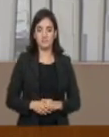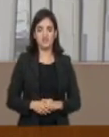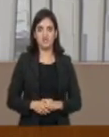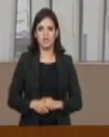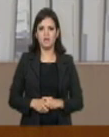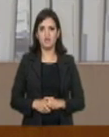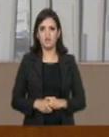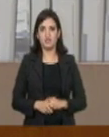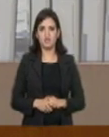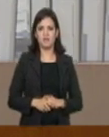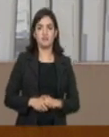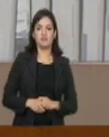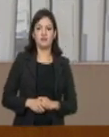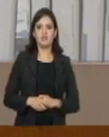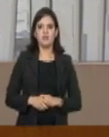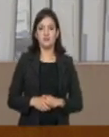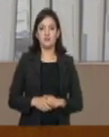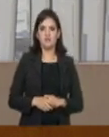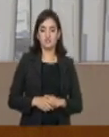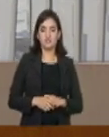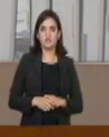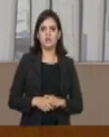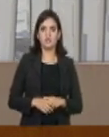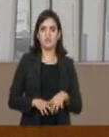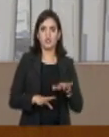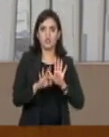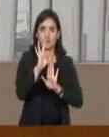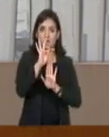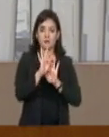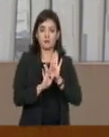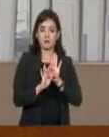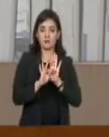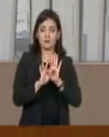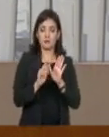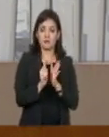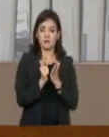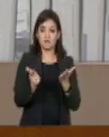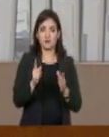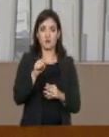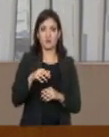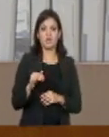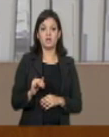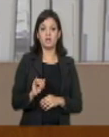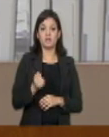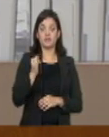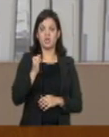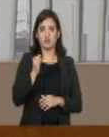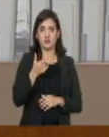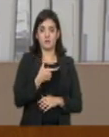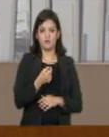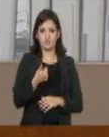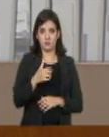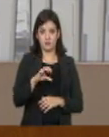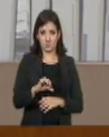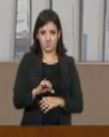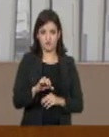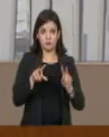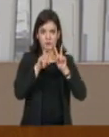A matéria é de janeiro deste ano. Título: 6 anos